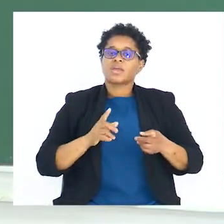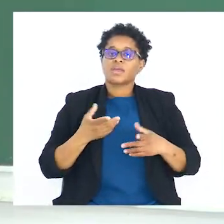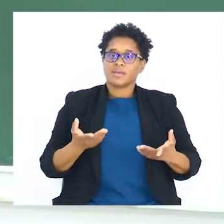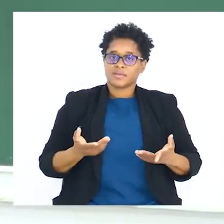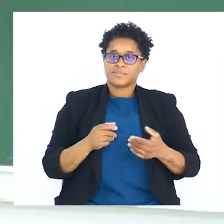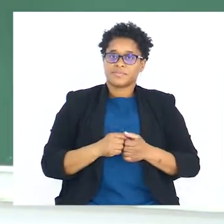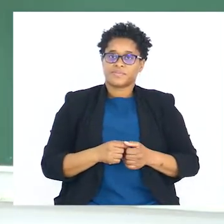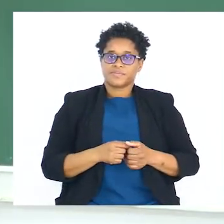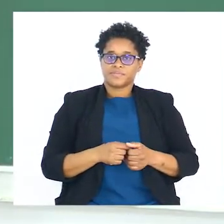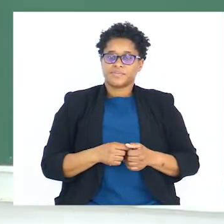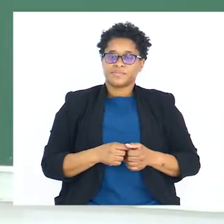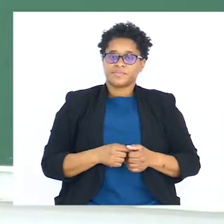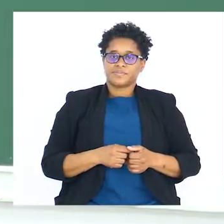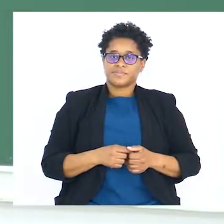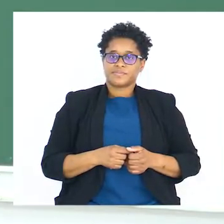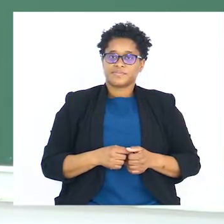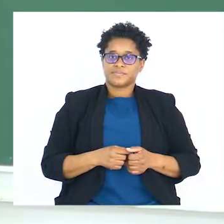em que